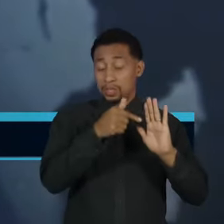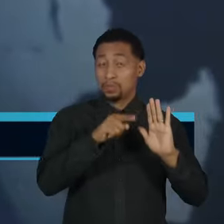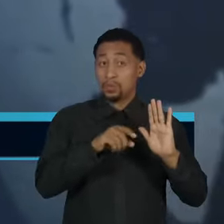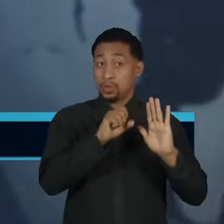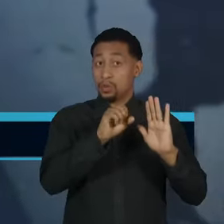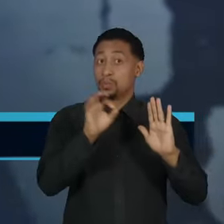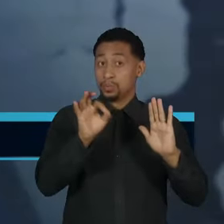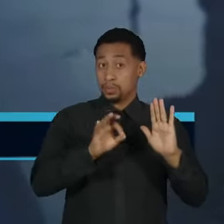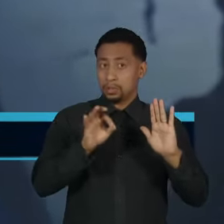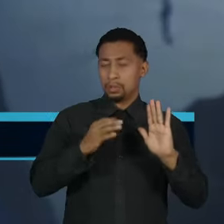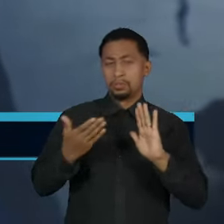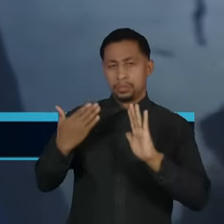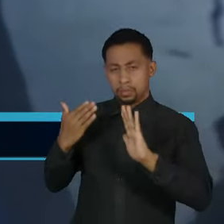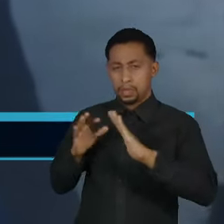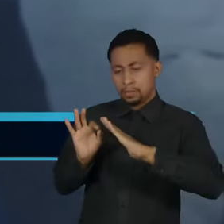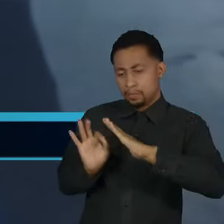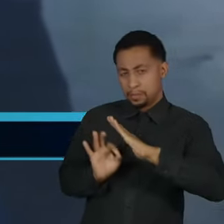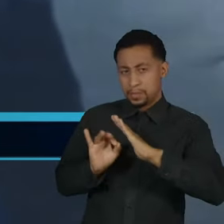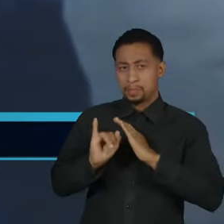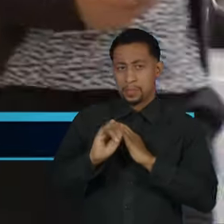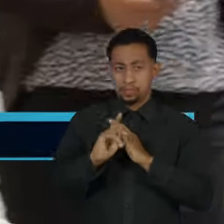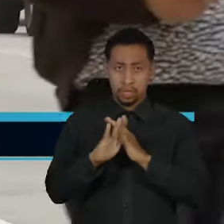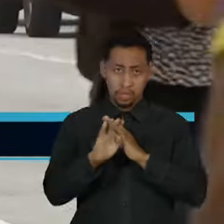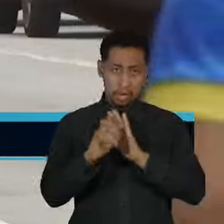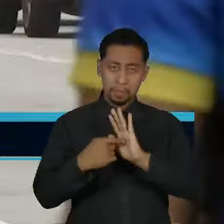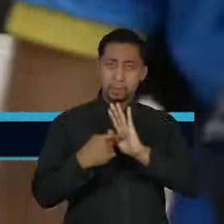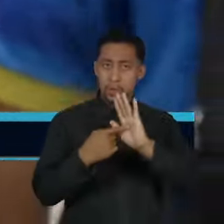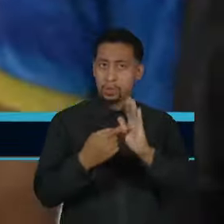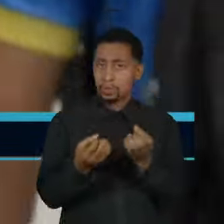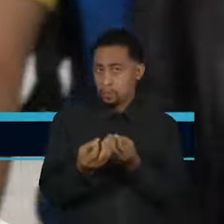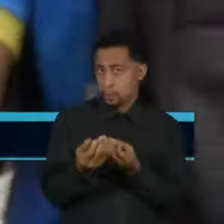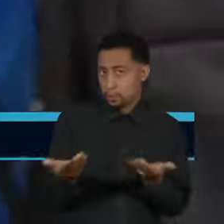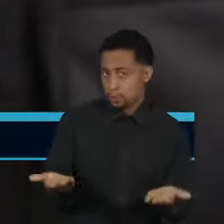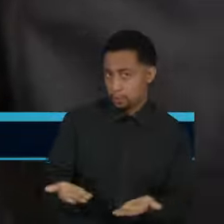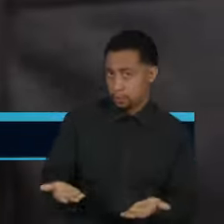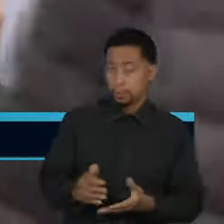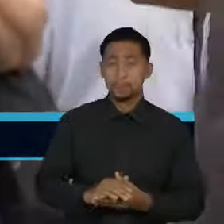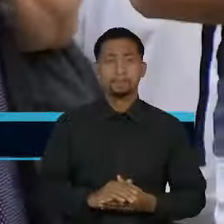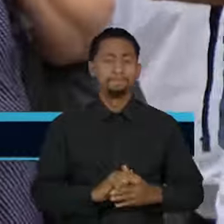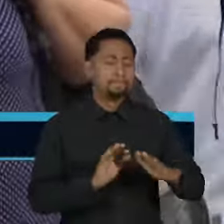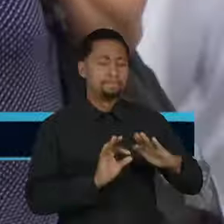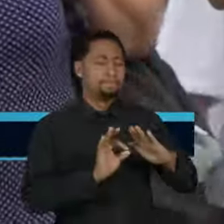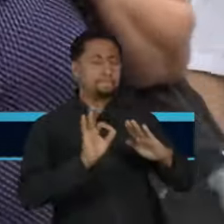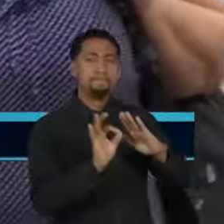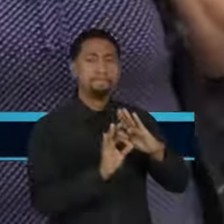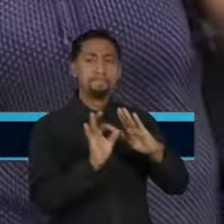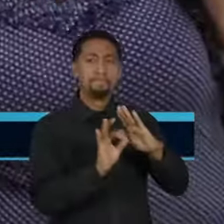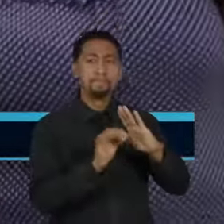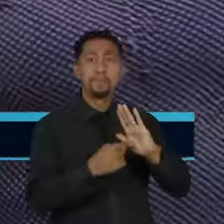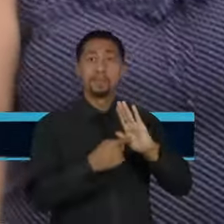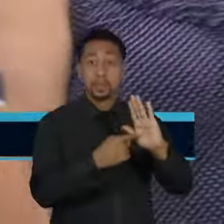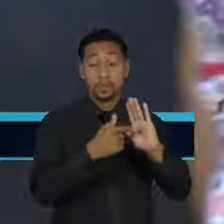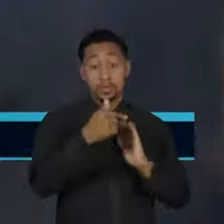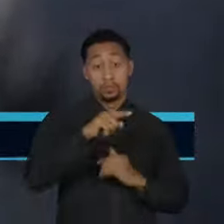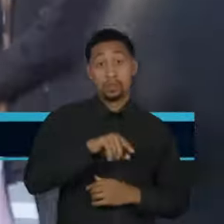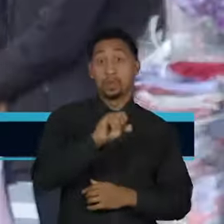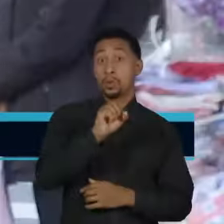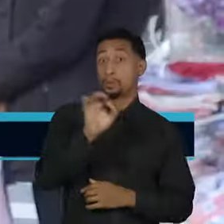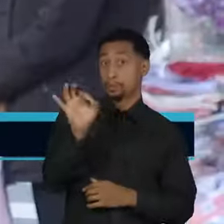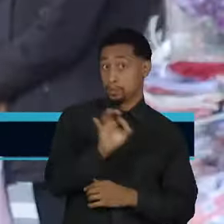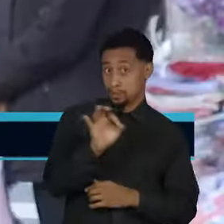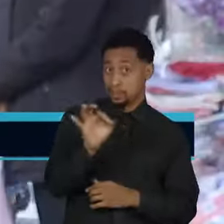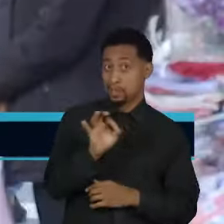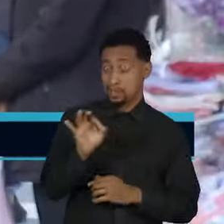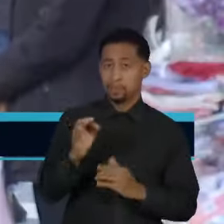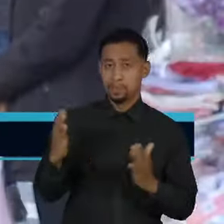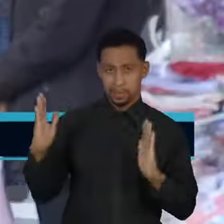por Amostra de Domicílios, divulgada hoje. Segundo o IBGE, o índice de 7,8% no